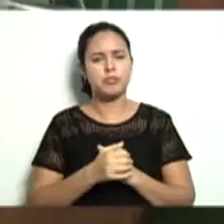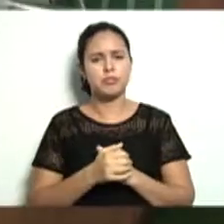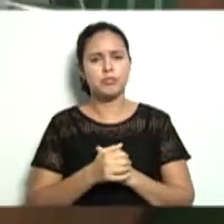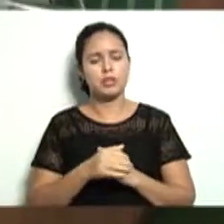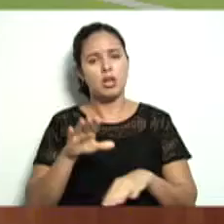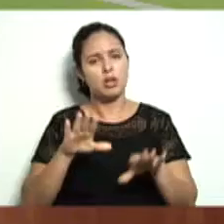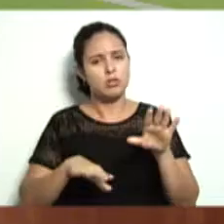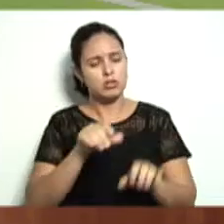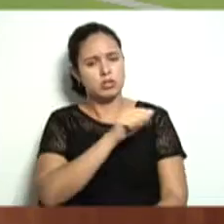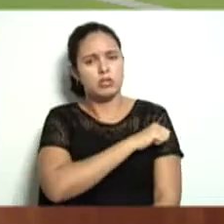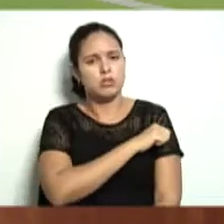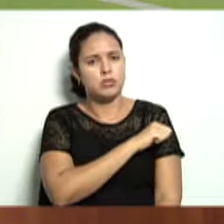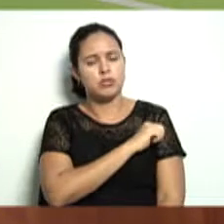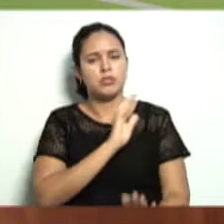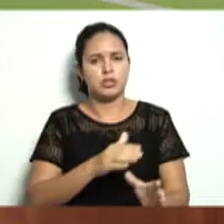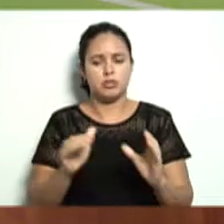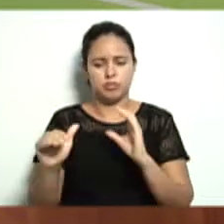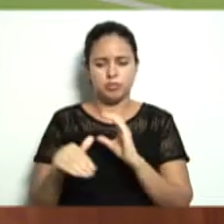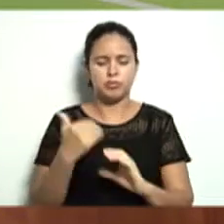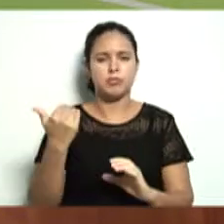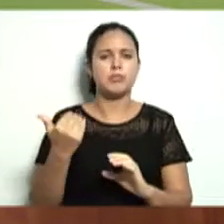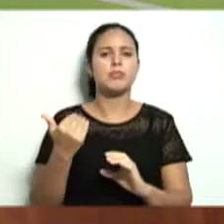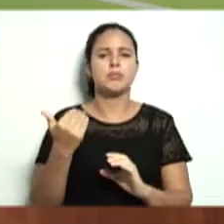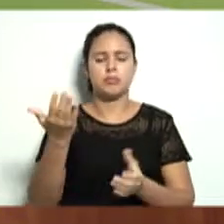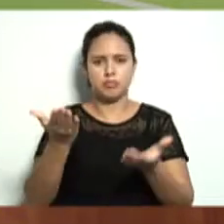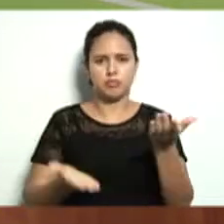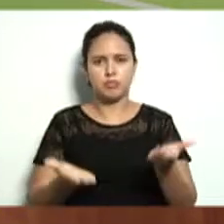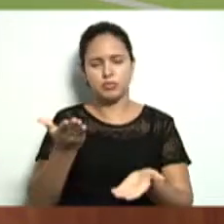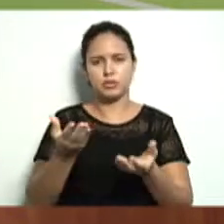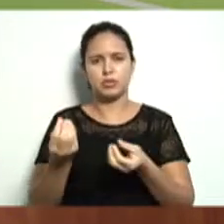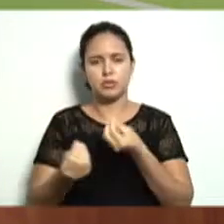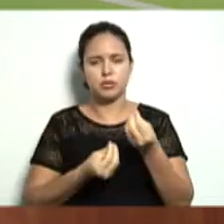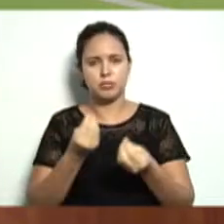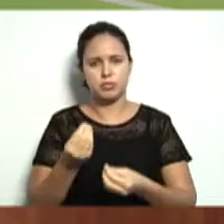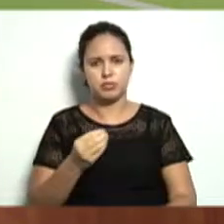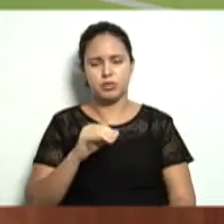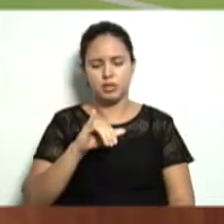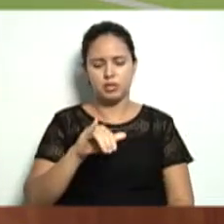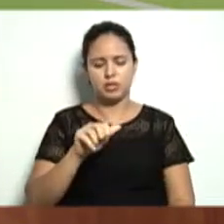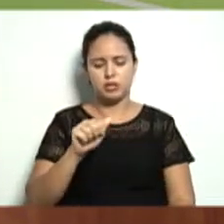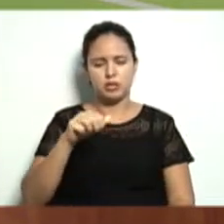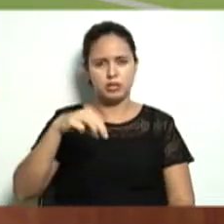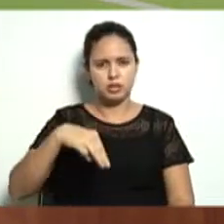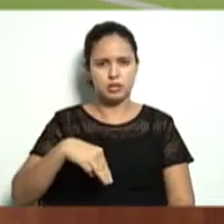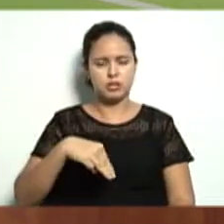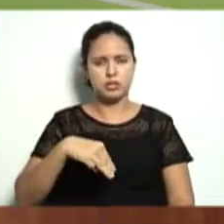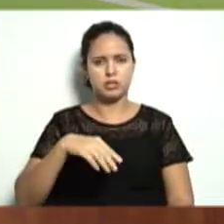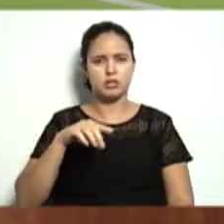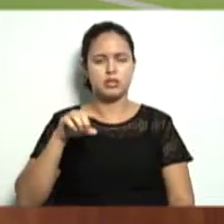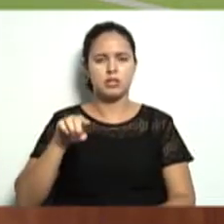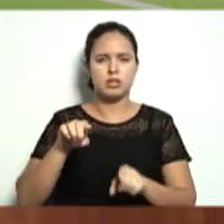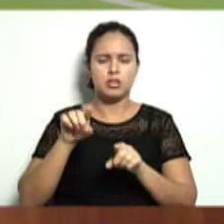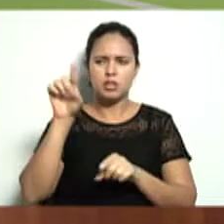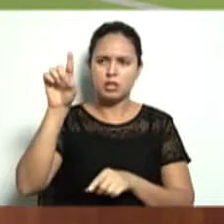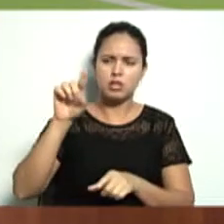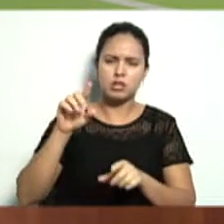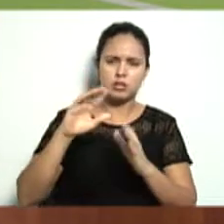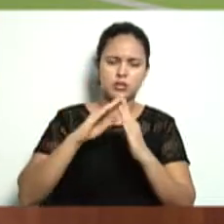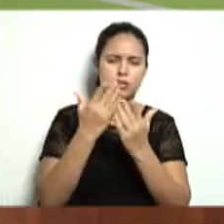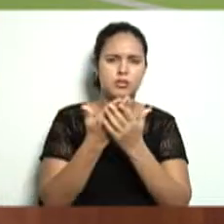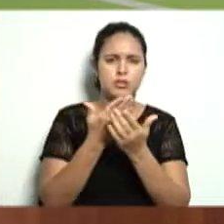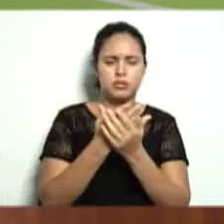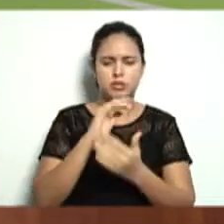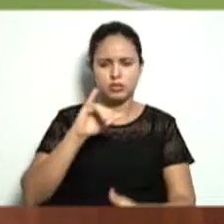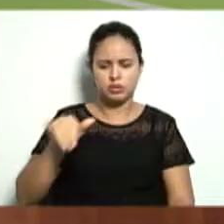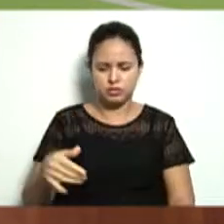já se manifestaram aqui sobre sustentabilidade, professor. O Ian e o Cleiton, lá da Escola JK,